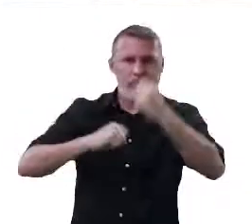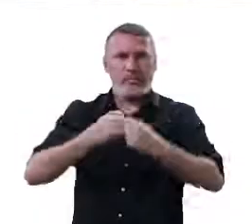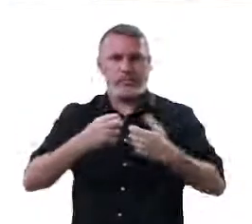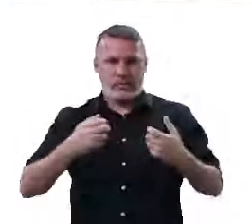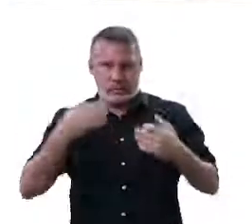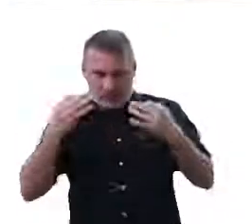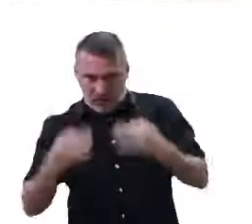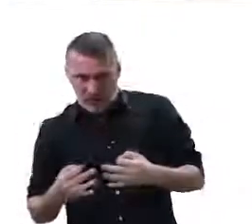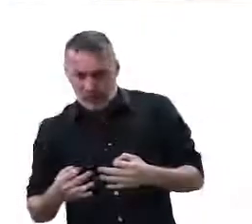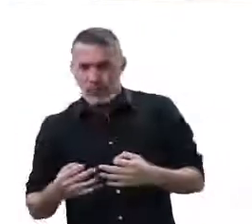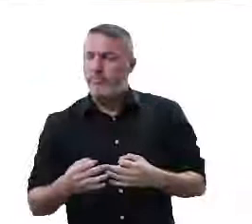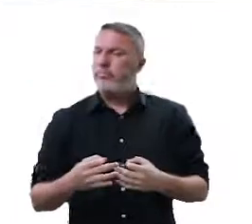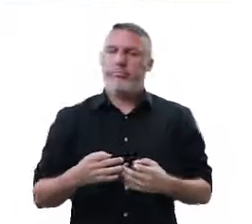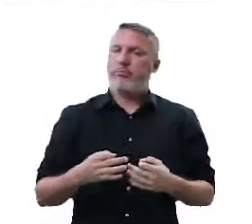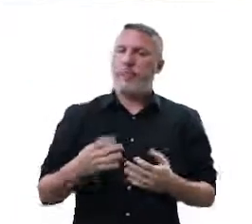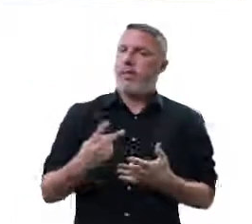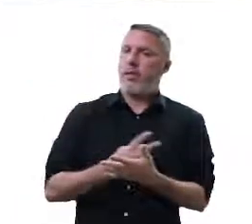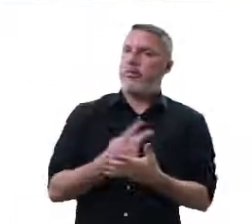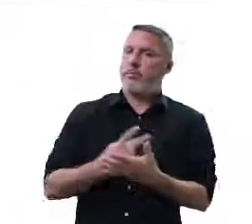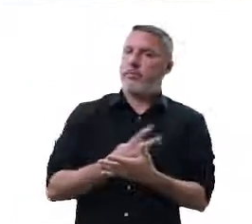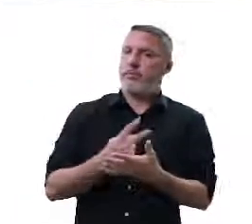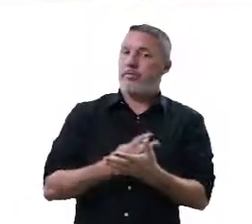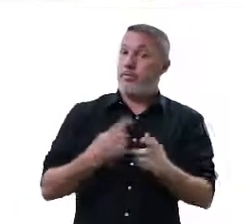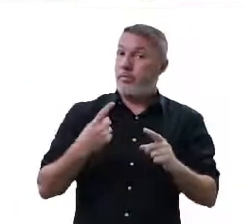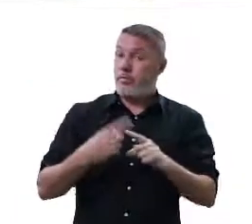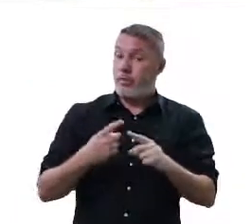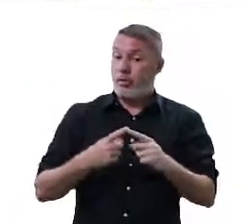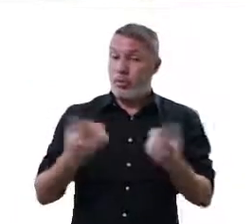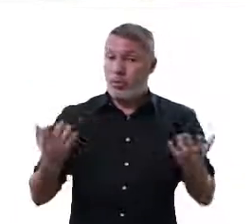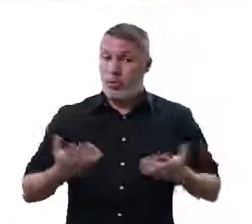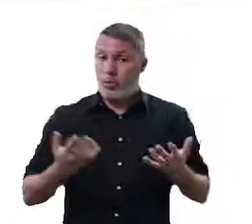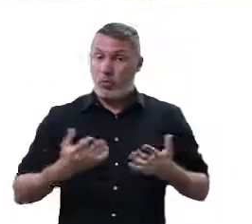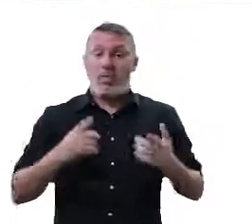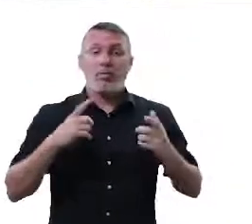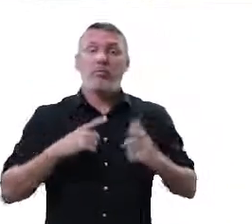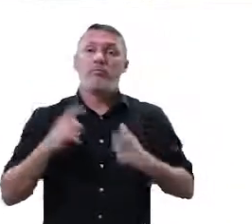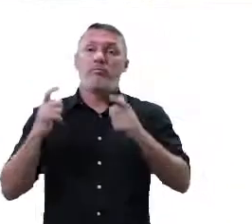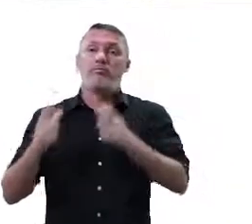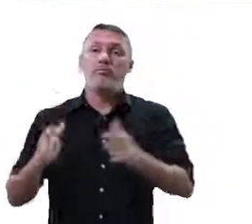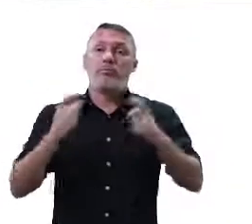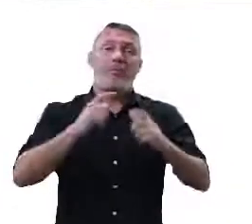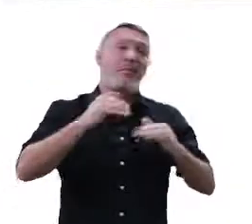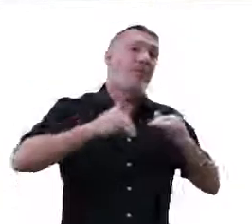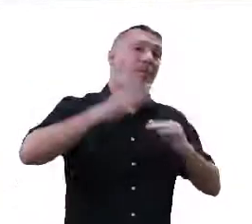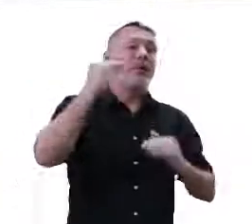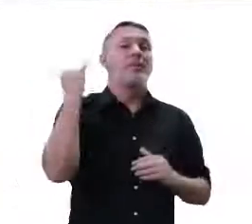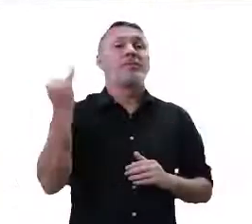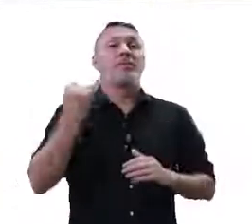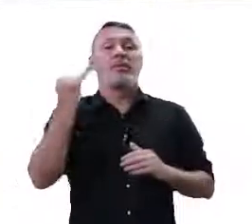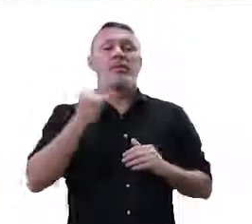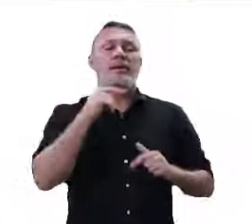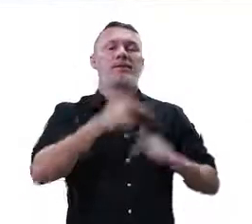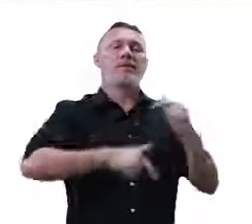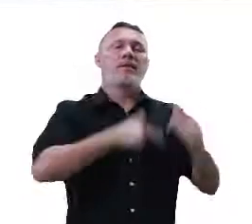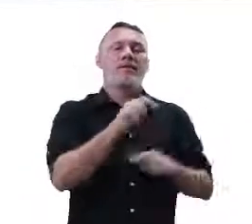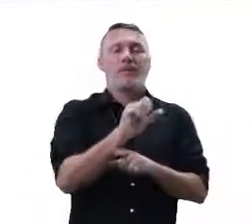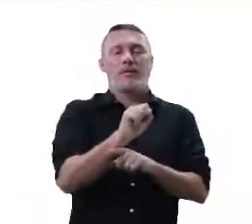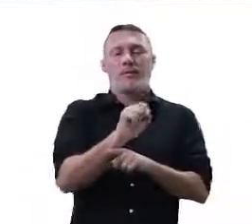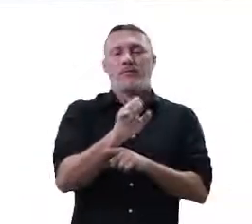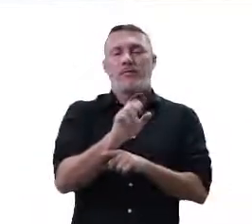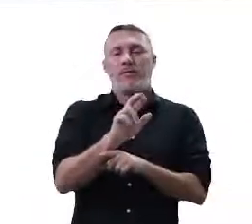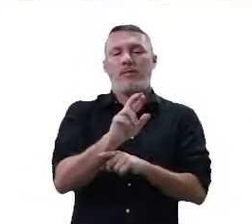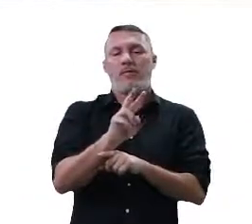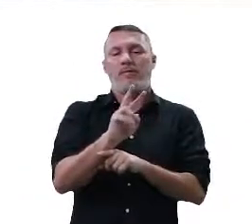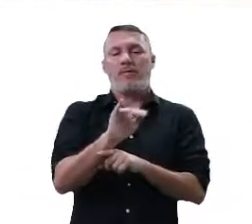certo? Errado, porque hoje o setor mais importante é o setor de serviços. O